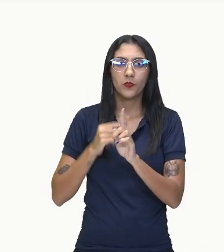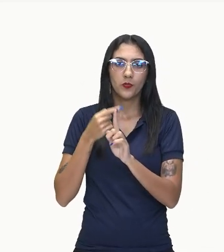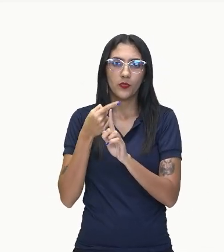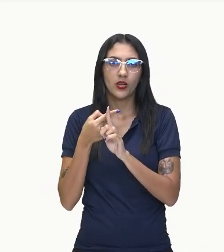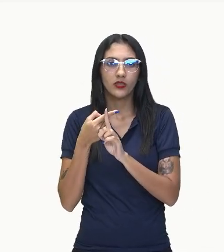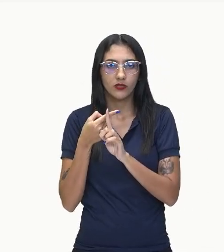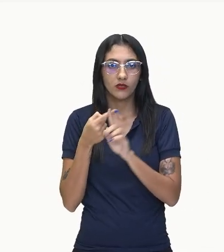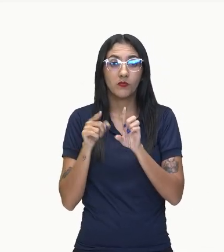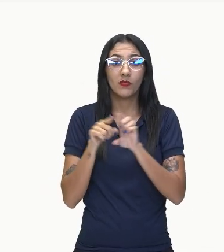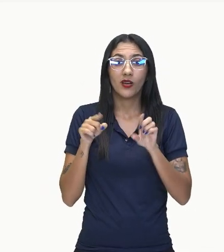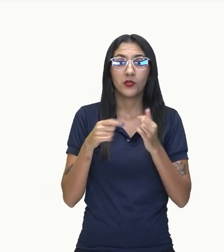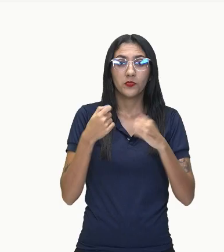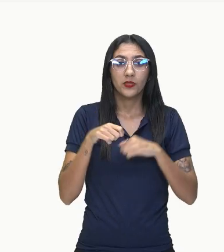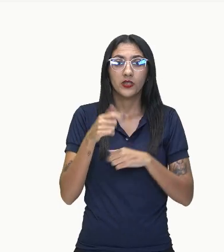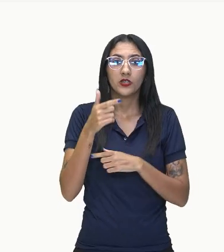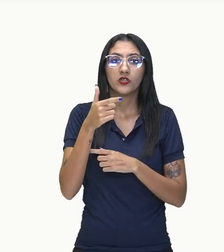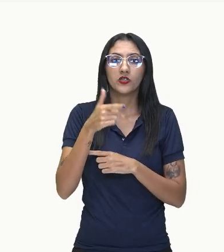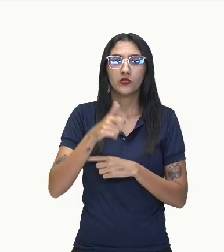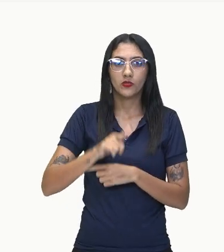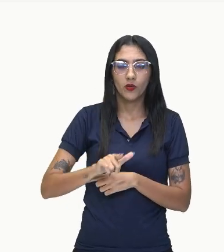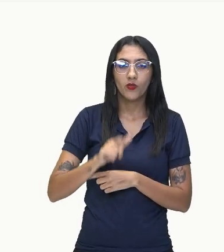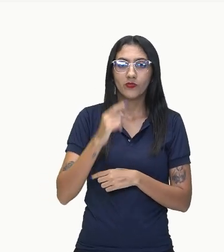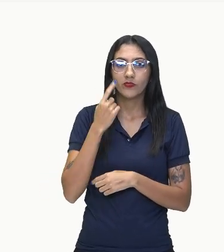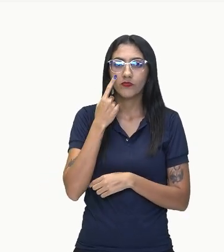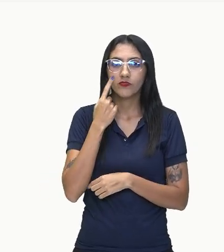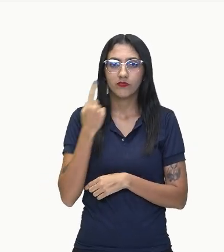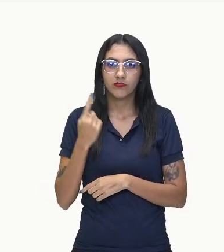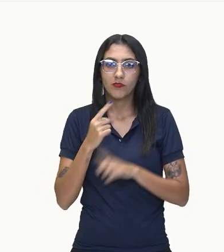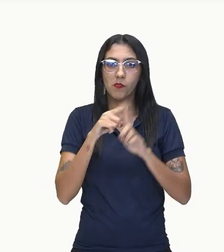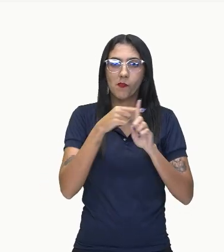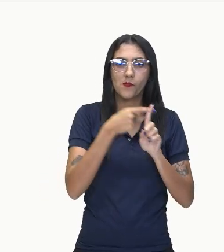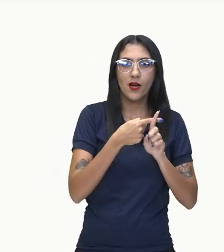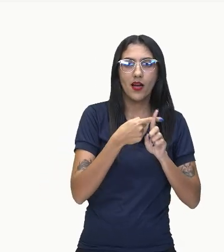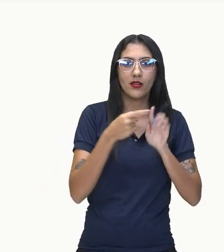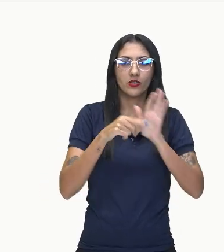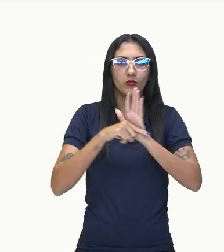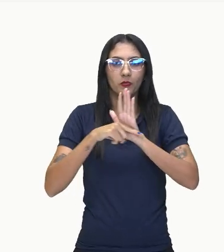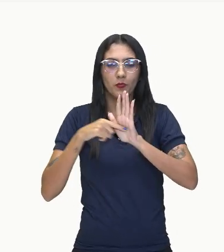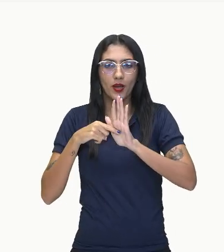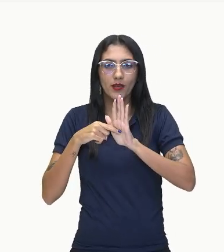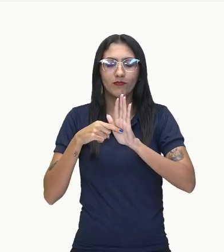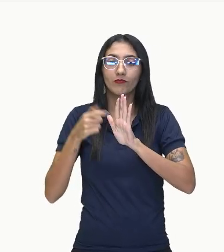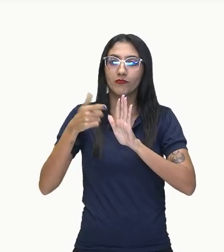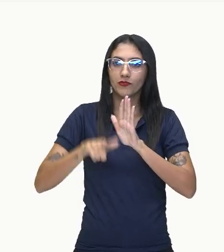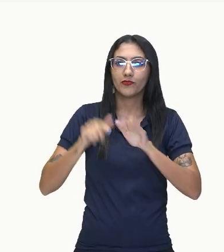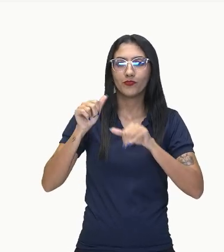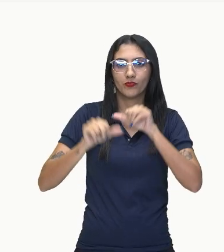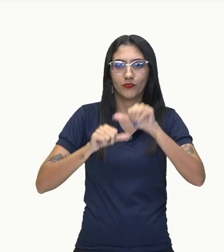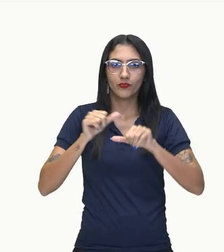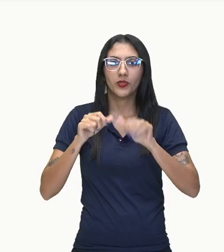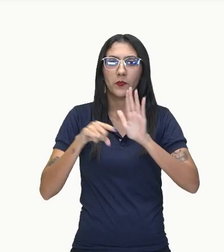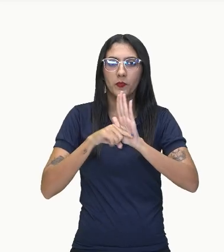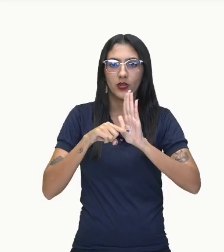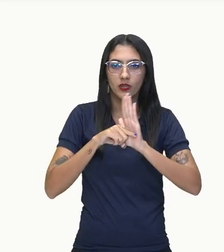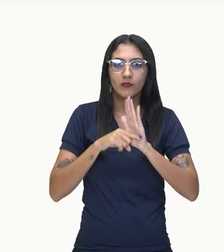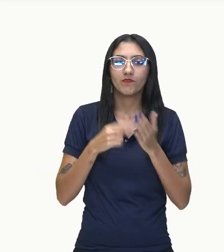que fazer um outro jogo de sinal aqui, ó, do mais com o menos do 12, que vai dar menos. Por